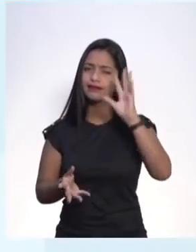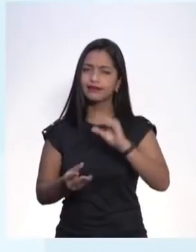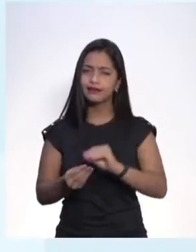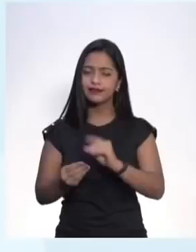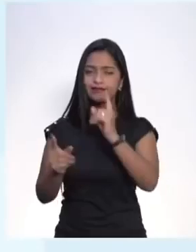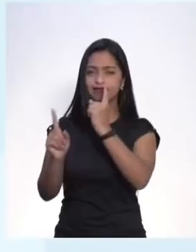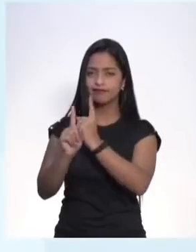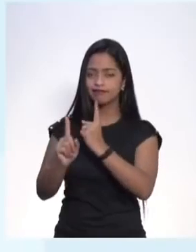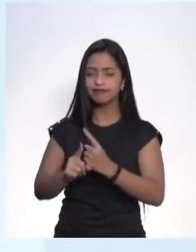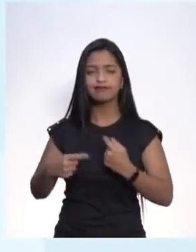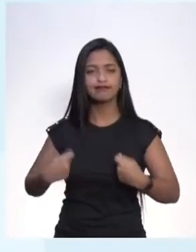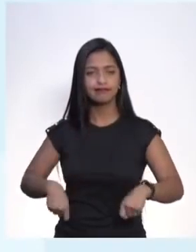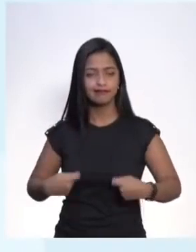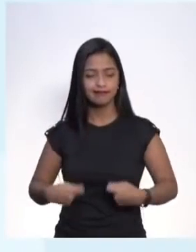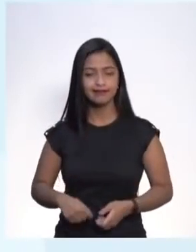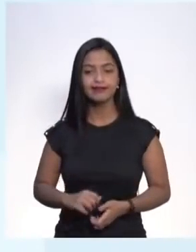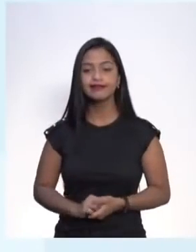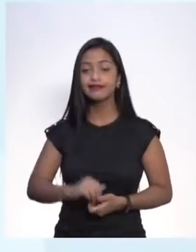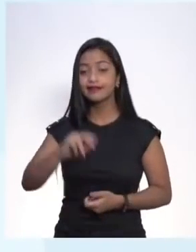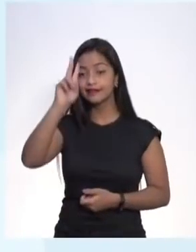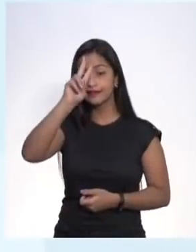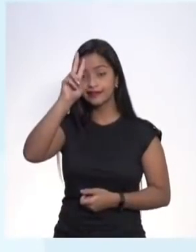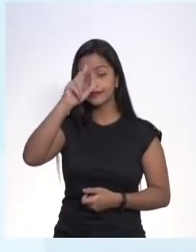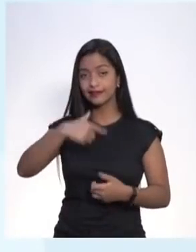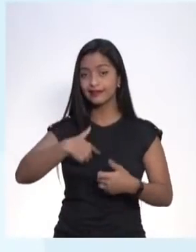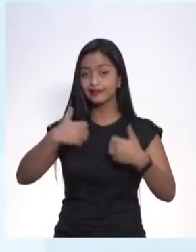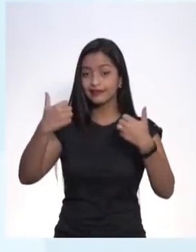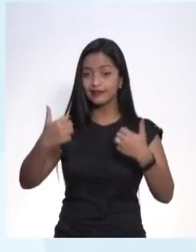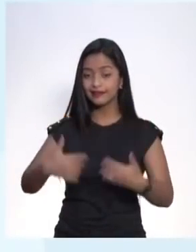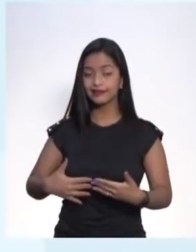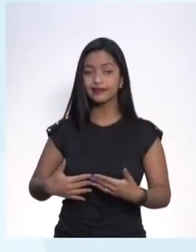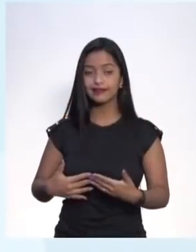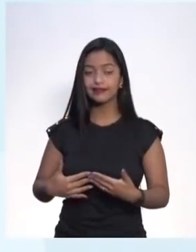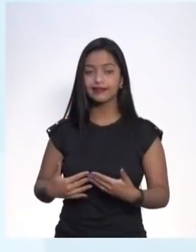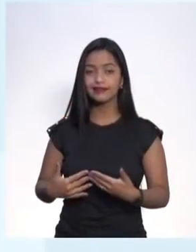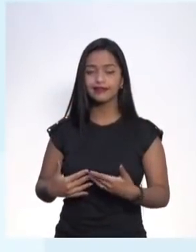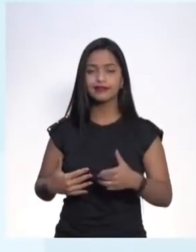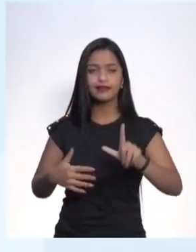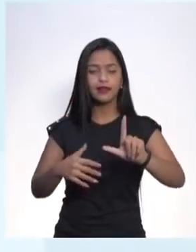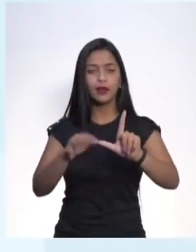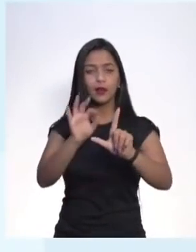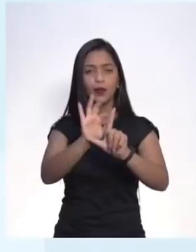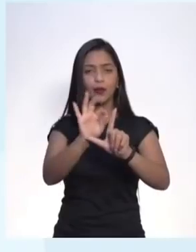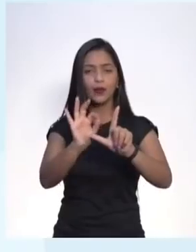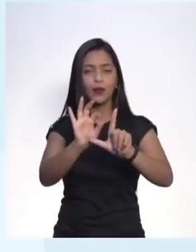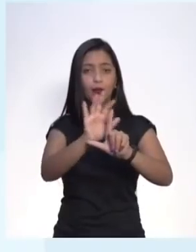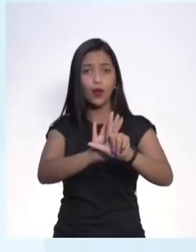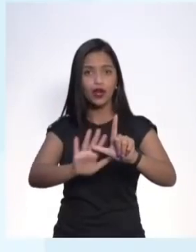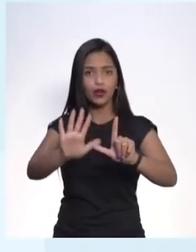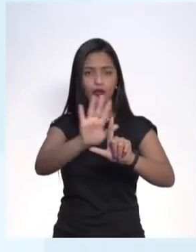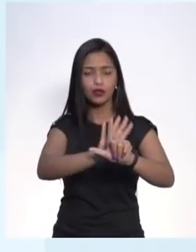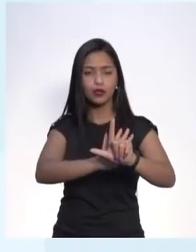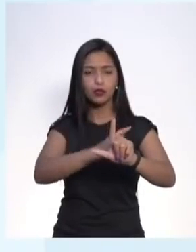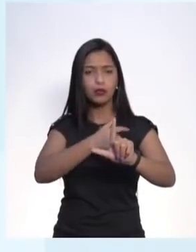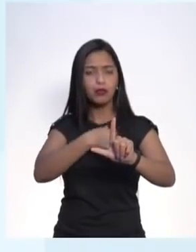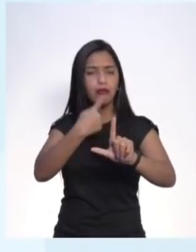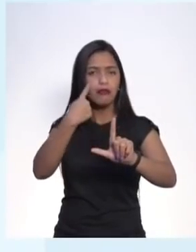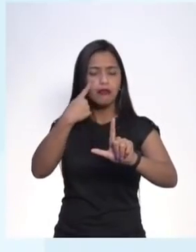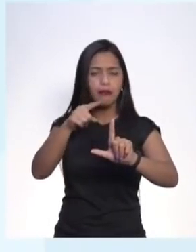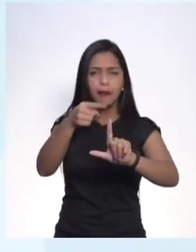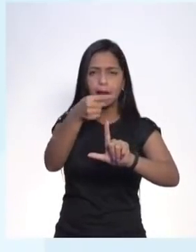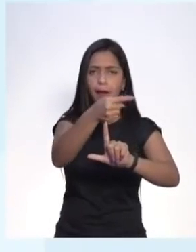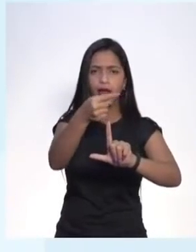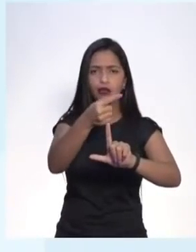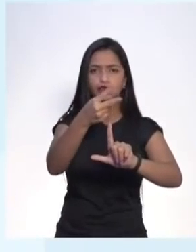como nós comentamos, eu não vejo aqui, ó, em cima do polígono, eu não enxergo esse ponto 2 negativo, né, Ana?